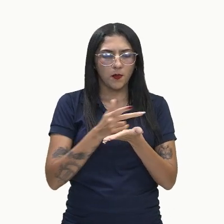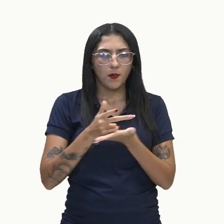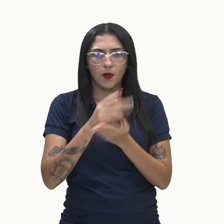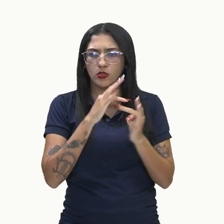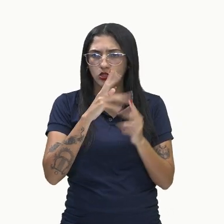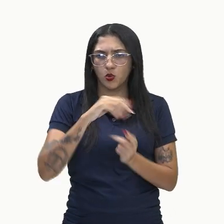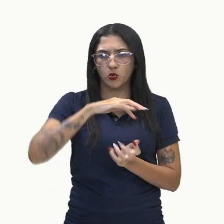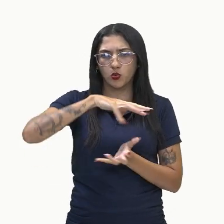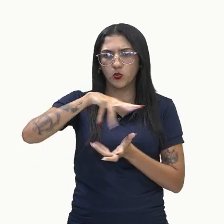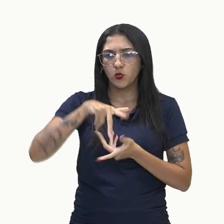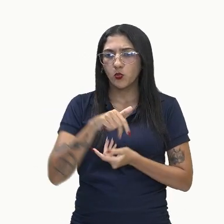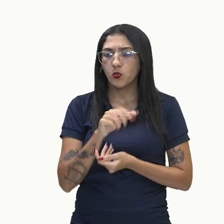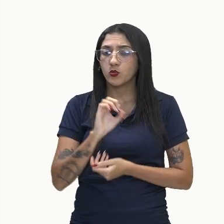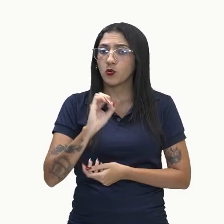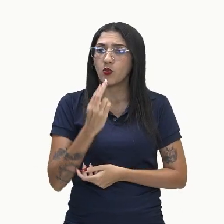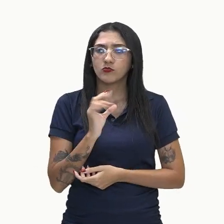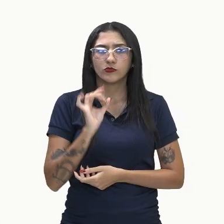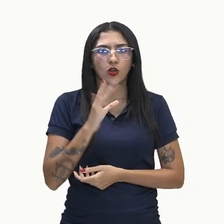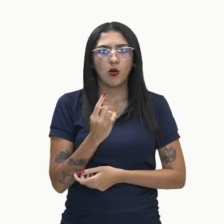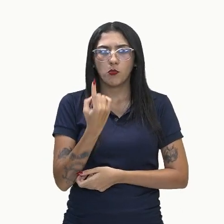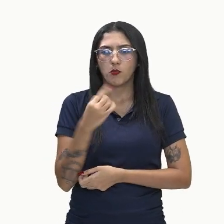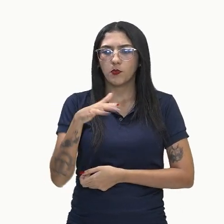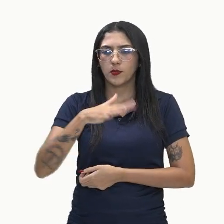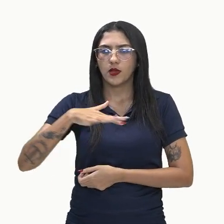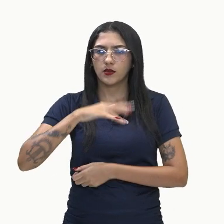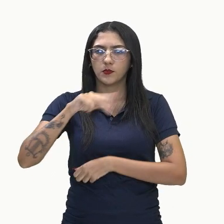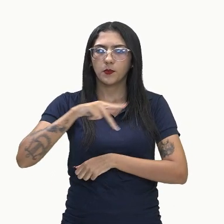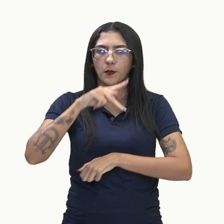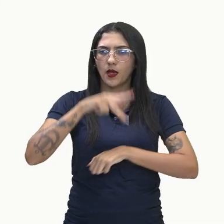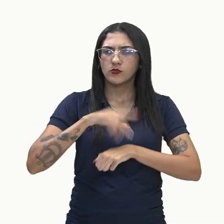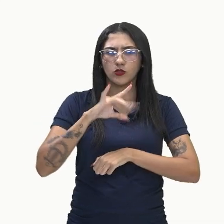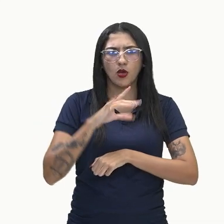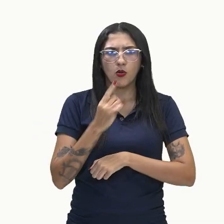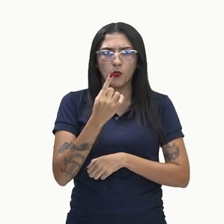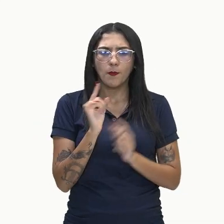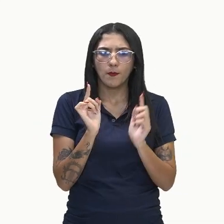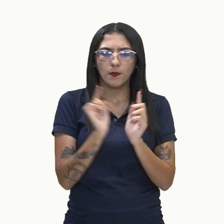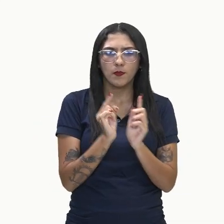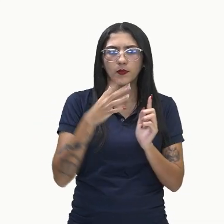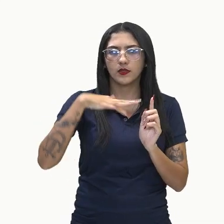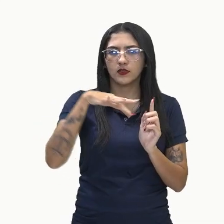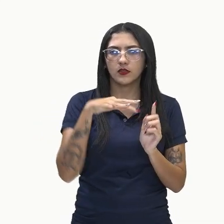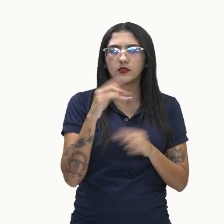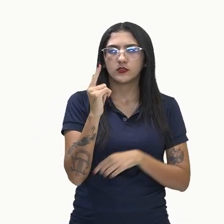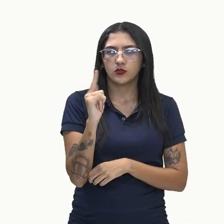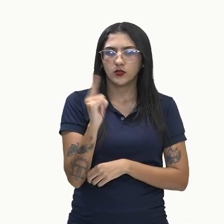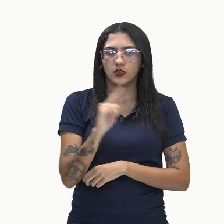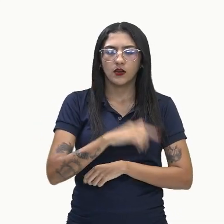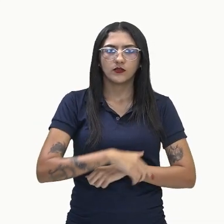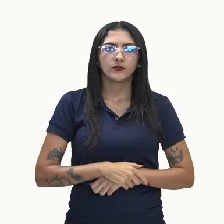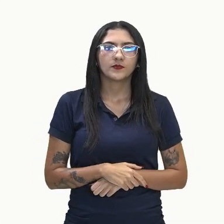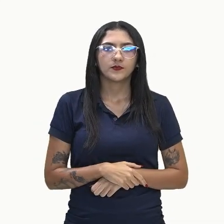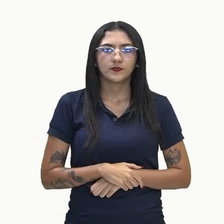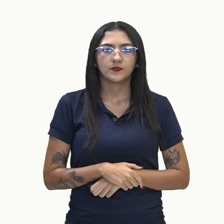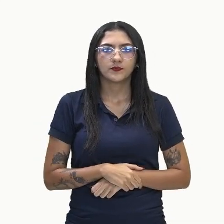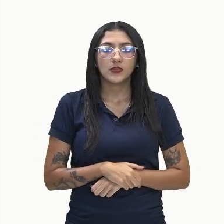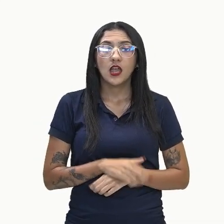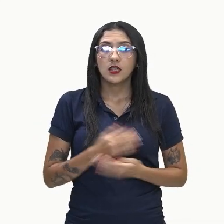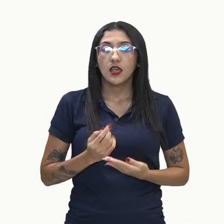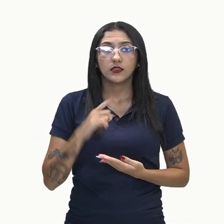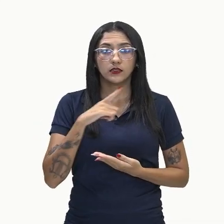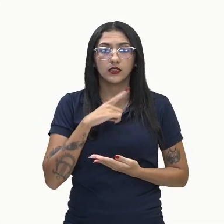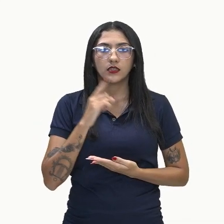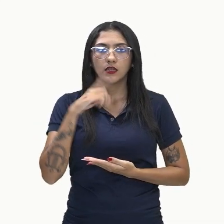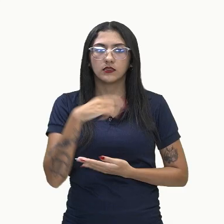vou representar um país, um continente, uma parte do espaço geográfico. E aí nós temos as coordenadas